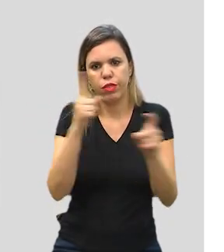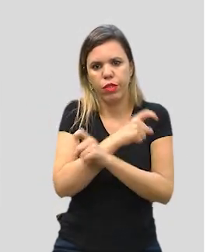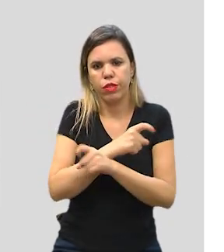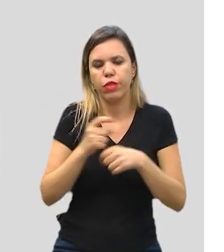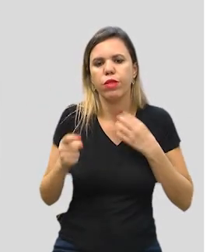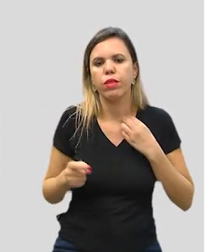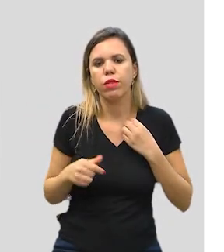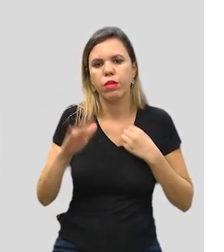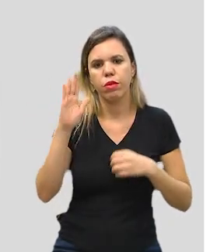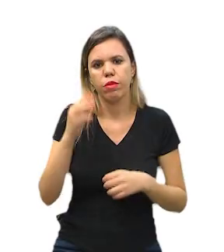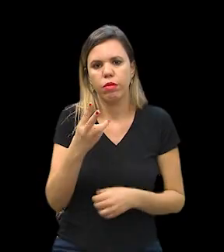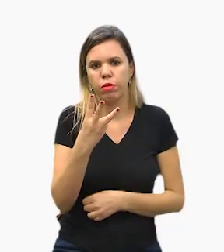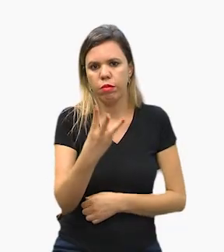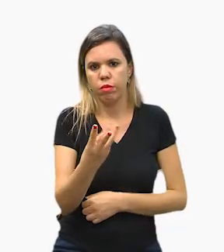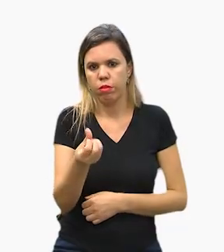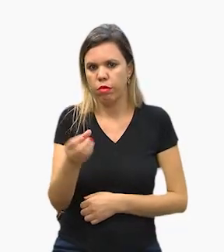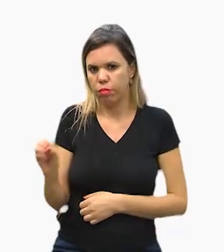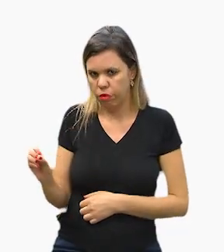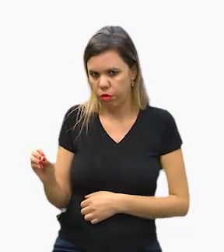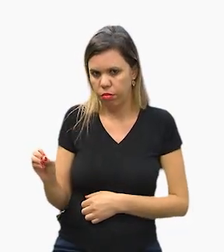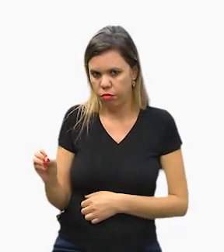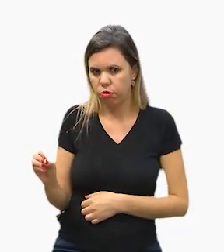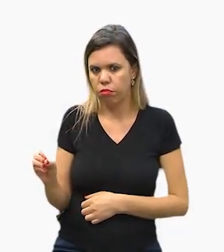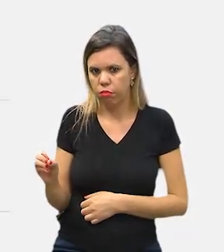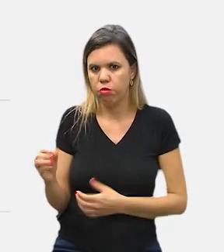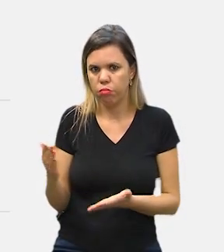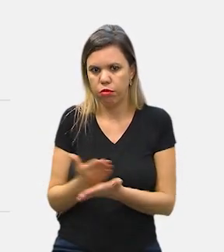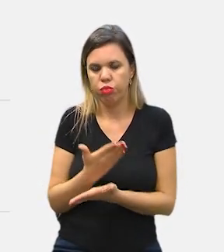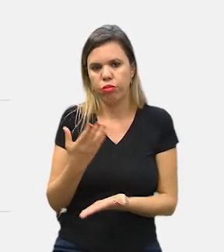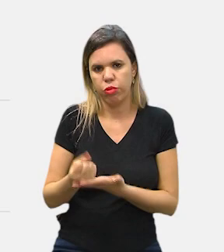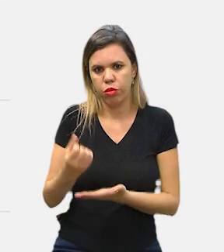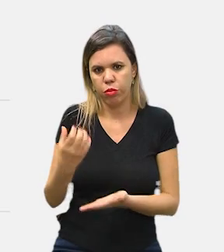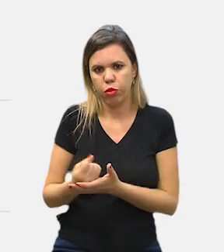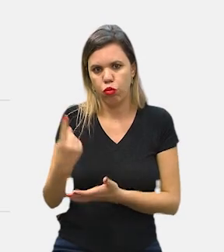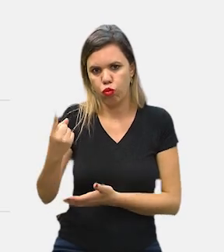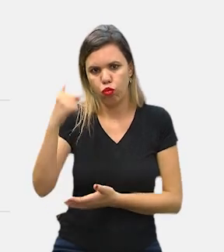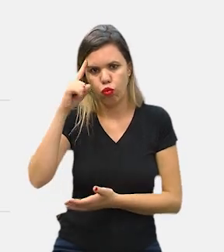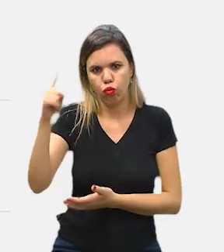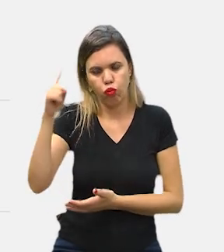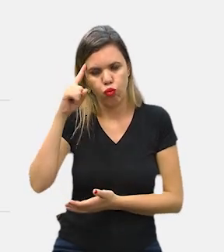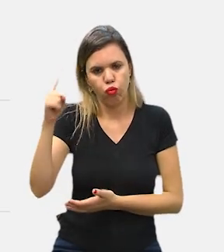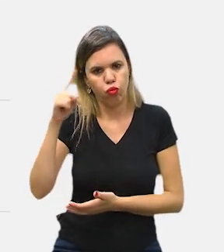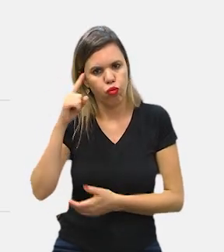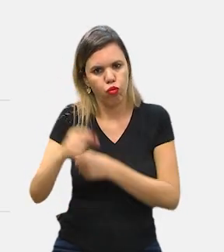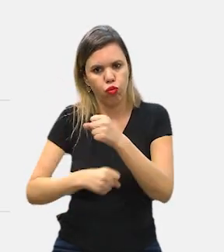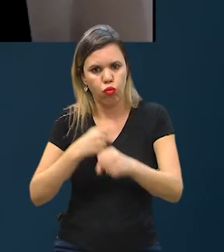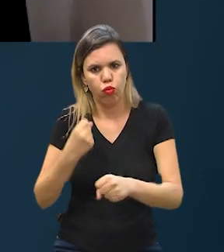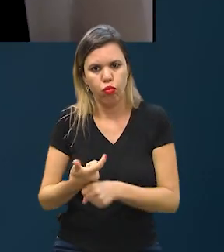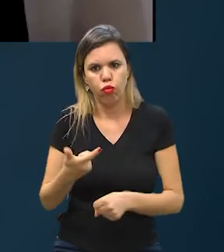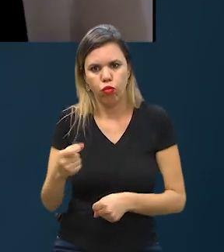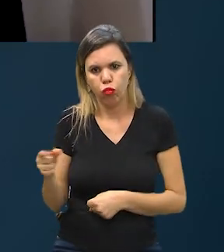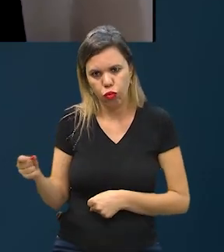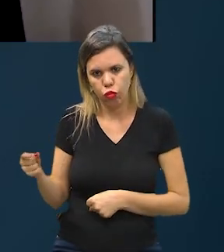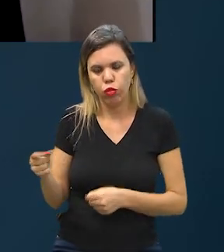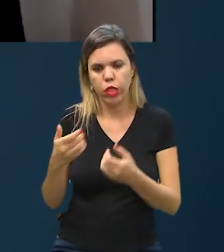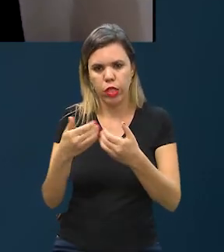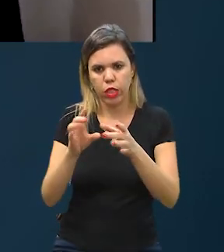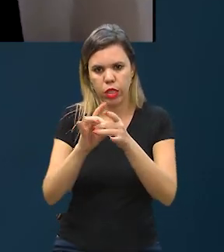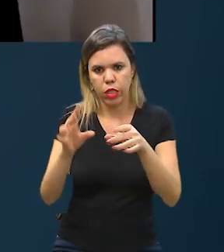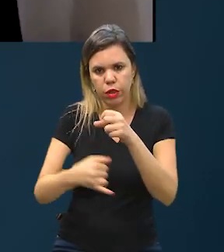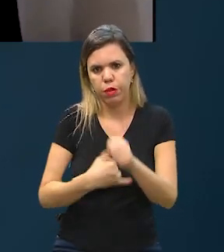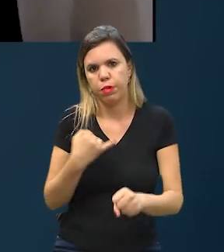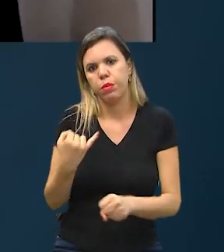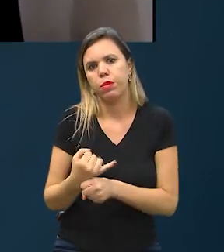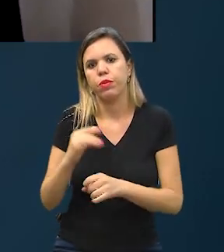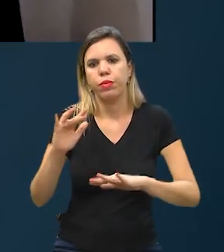gente produziu mais de 360 podcasts, a gente soltava um por dia durante todo o ano de 2020. Está disponível lá no nosso site,